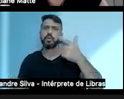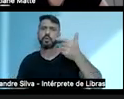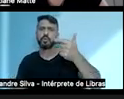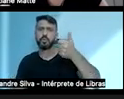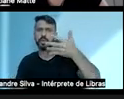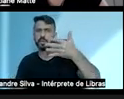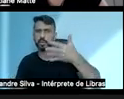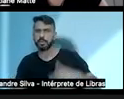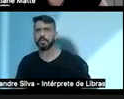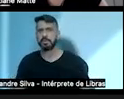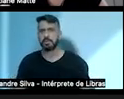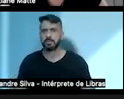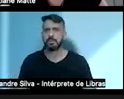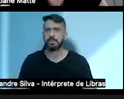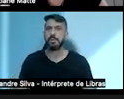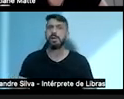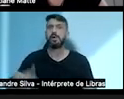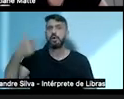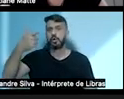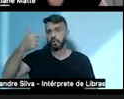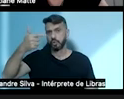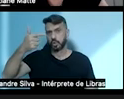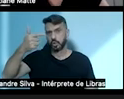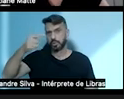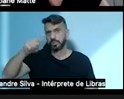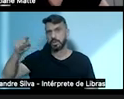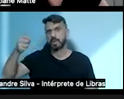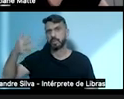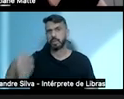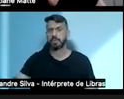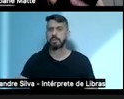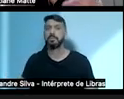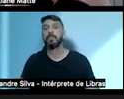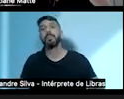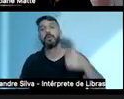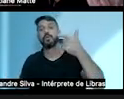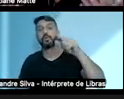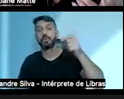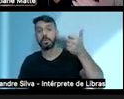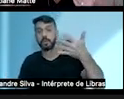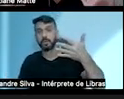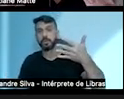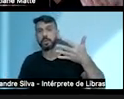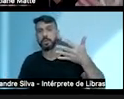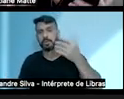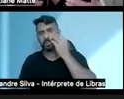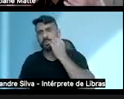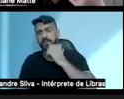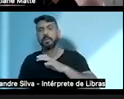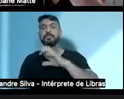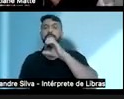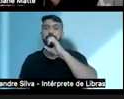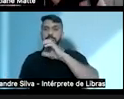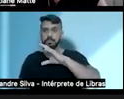aqui para a escala de Borg, ela tem duas formas, né, uma forma modificada também. Mas o que é? A gestante tem que conseguir respirar e tem que